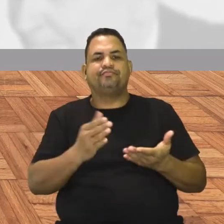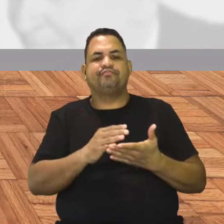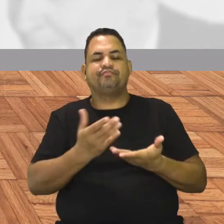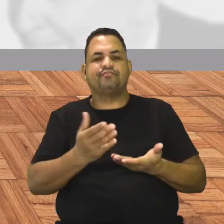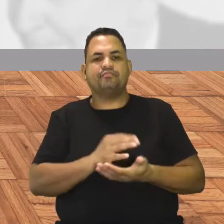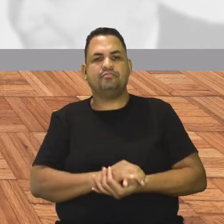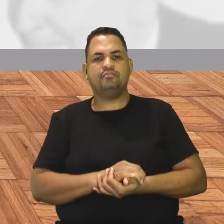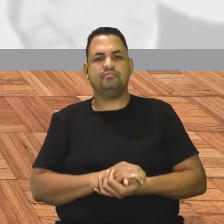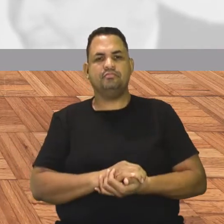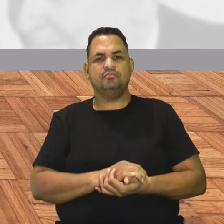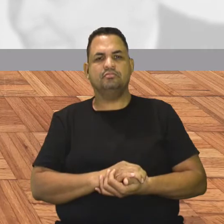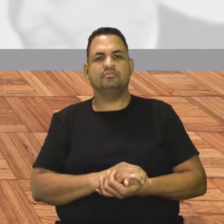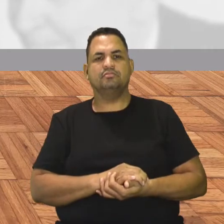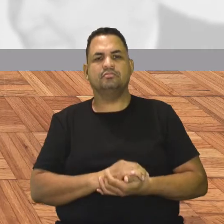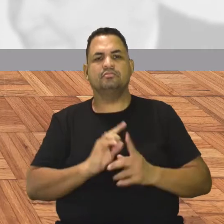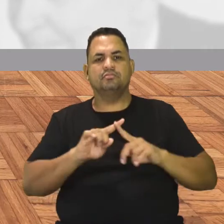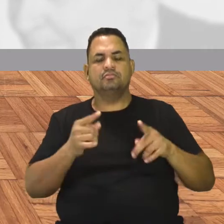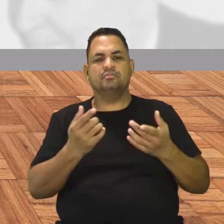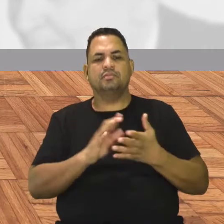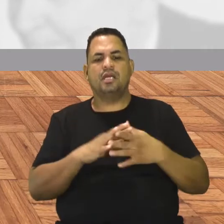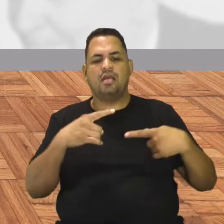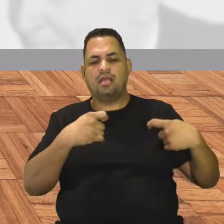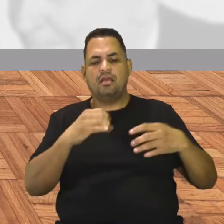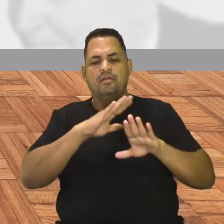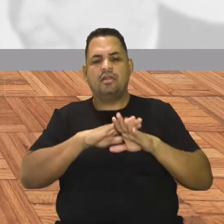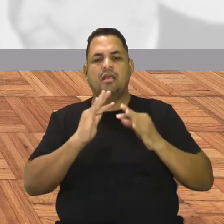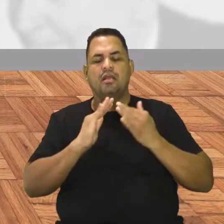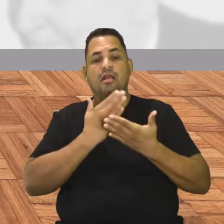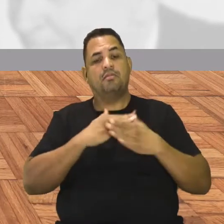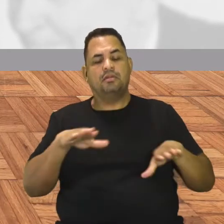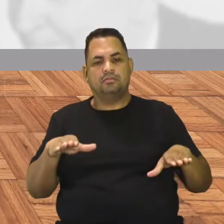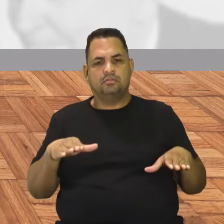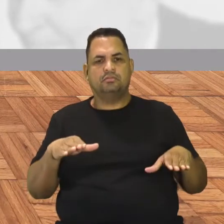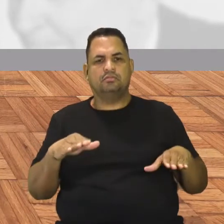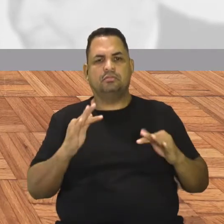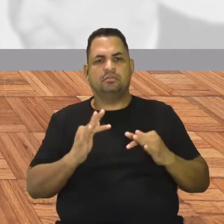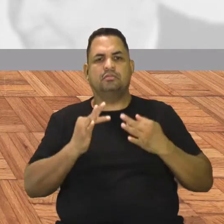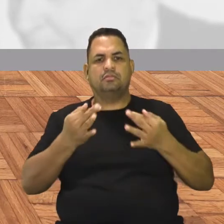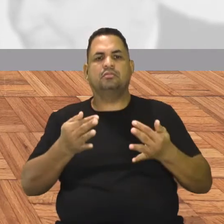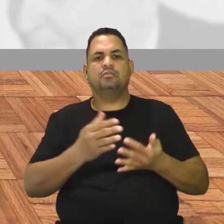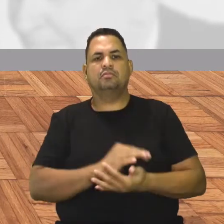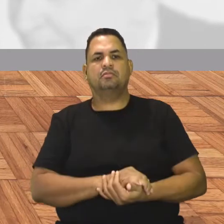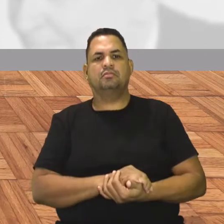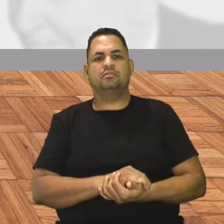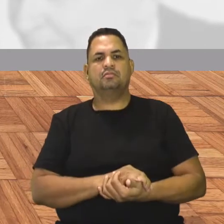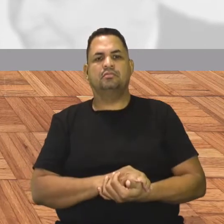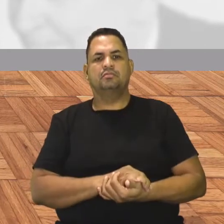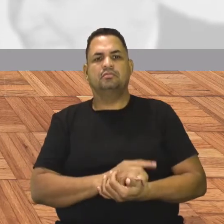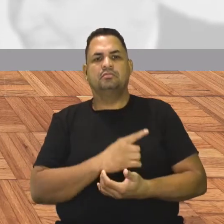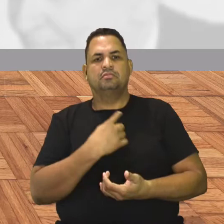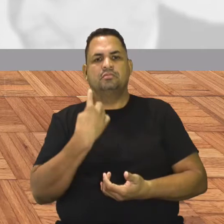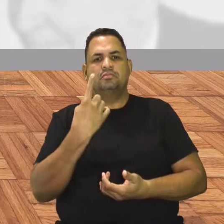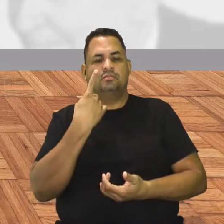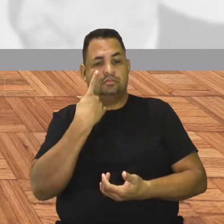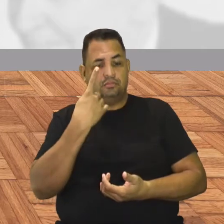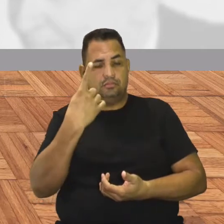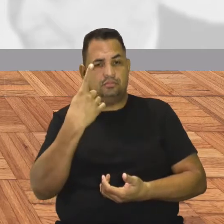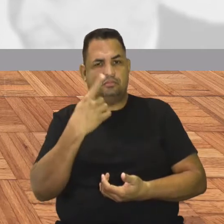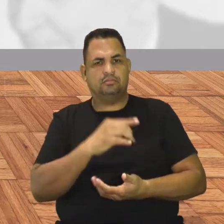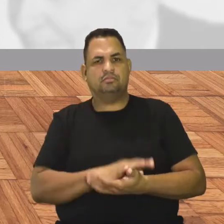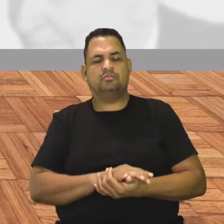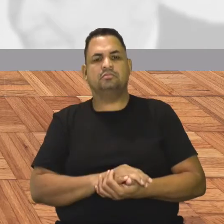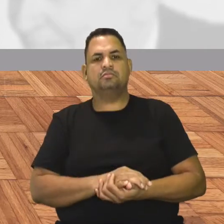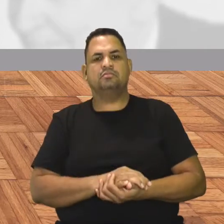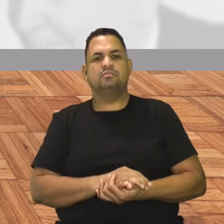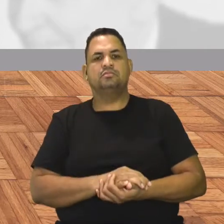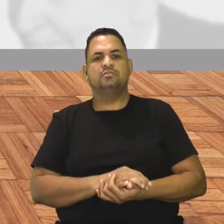tensões grandes. Mas agora a Guerra Fria chegava ao fim. Chegava ao fim a Guerra Fria. E nós vamos ver lá para frente que a